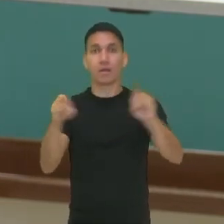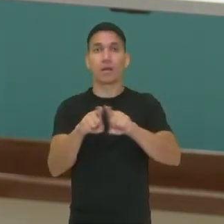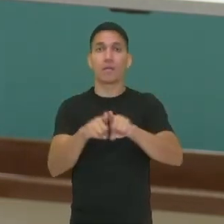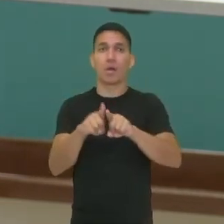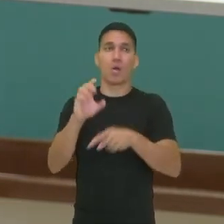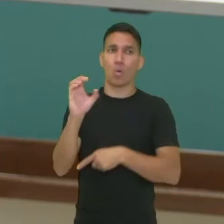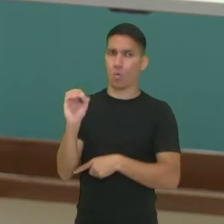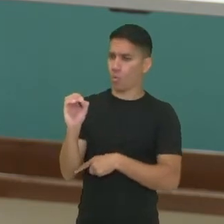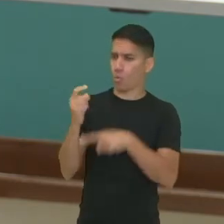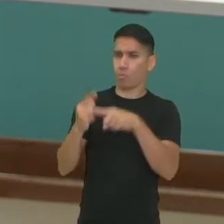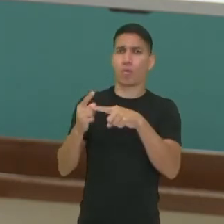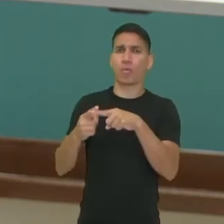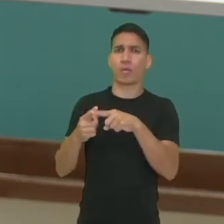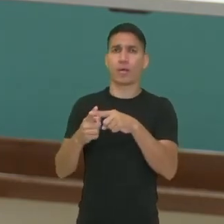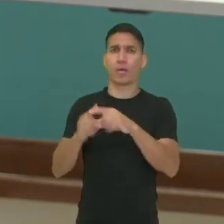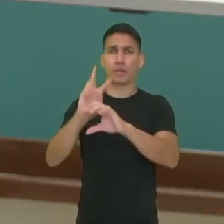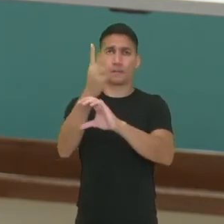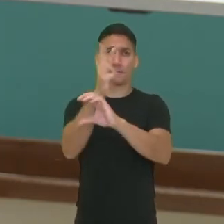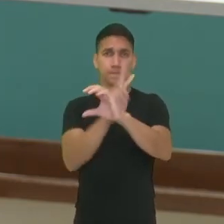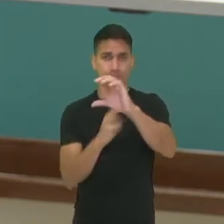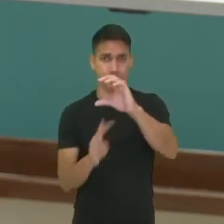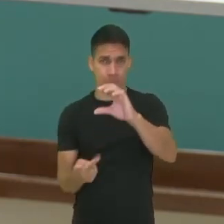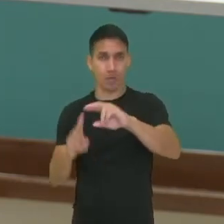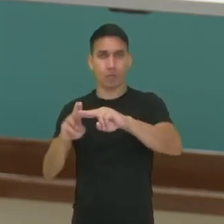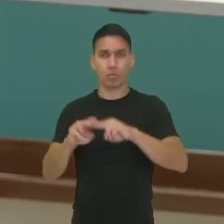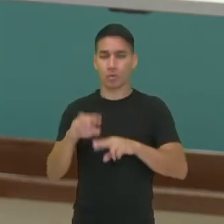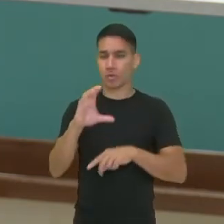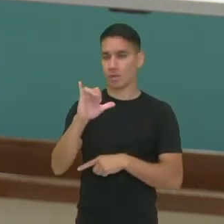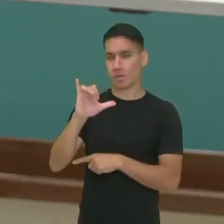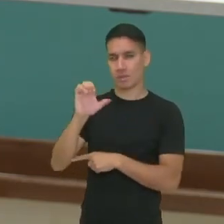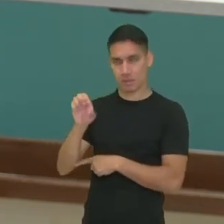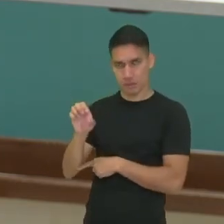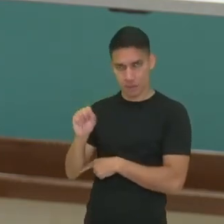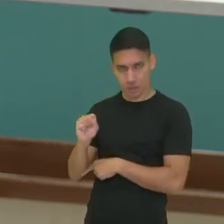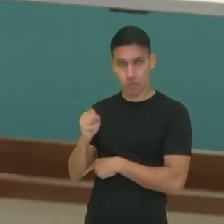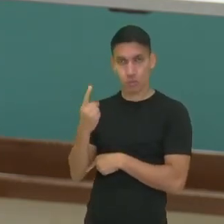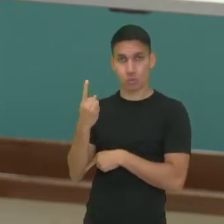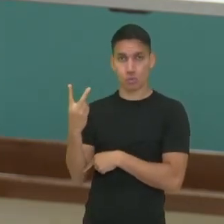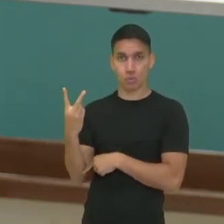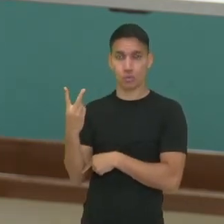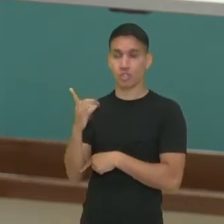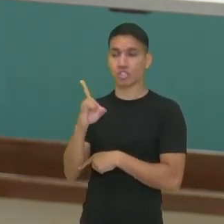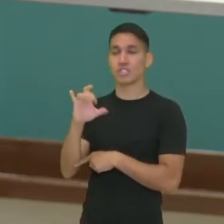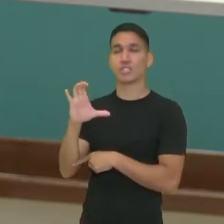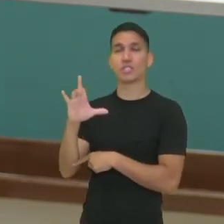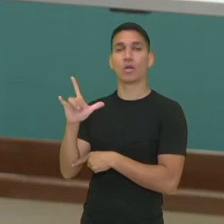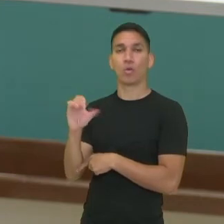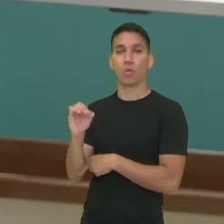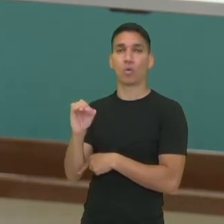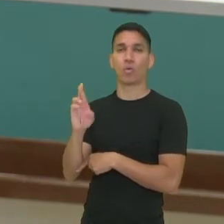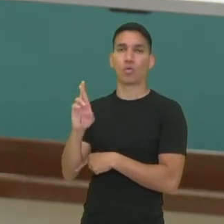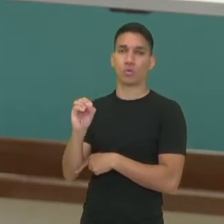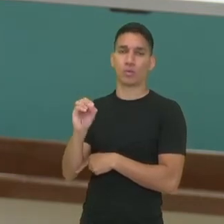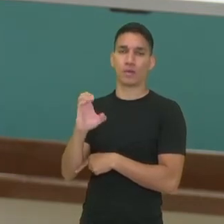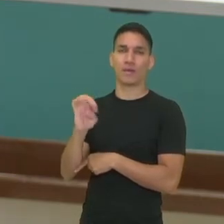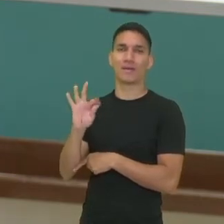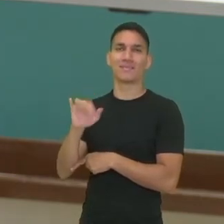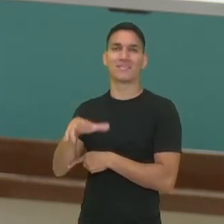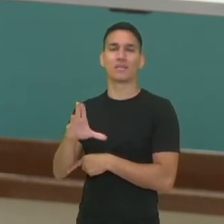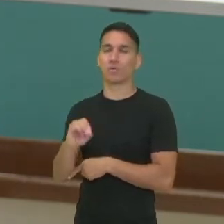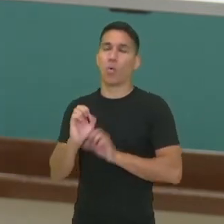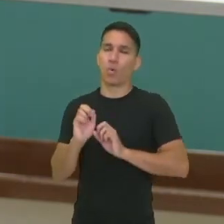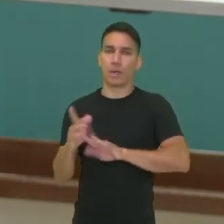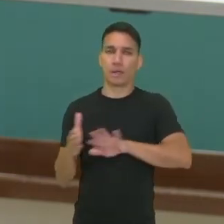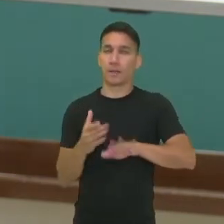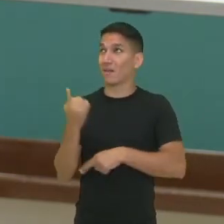um hidrocarboneto. Então, cis 1,2 dicloro eteno. Muito bem, professor. E nesse caso,